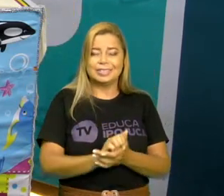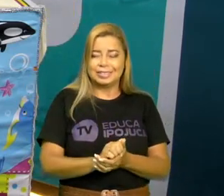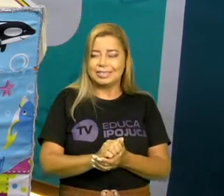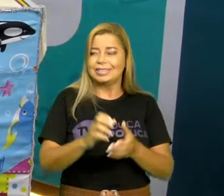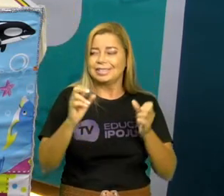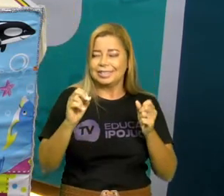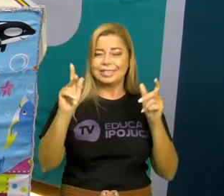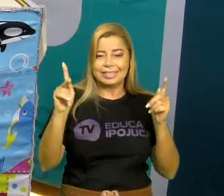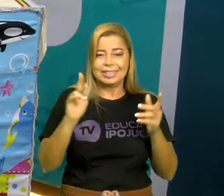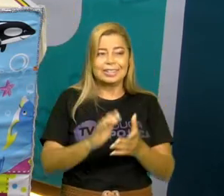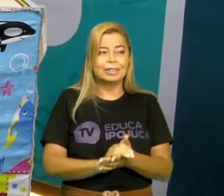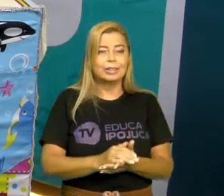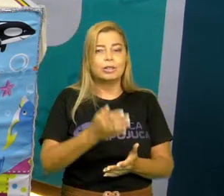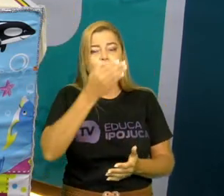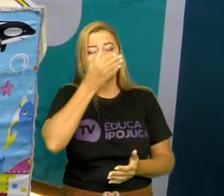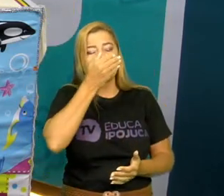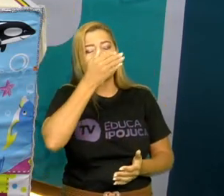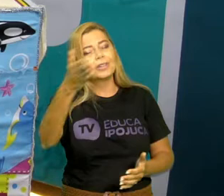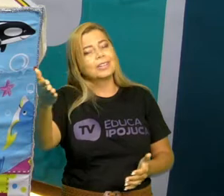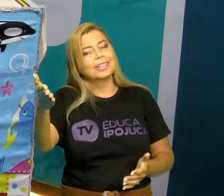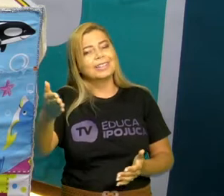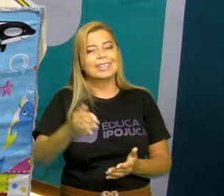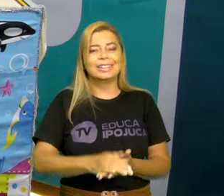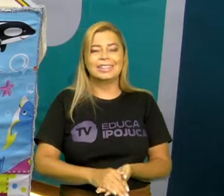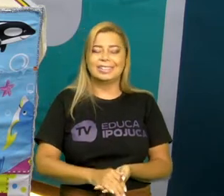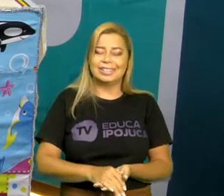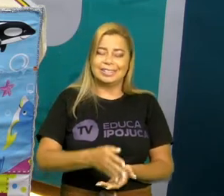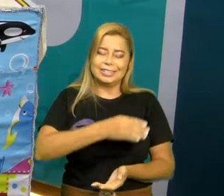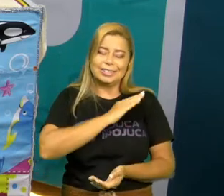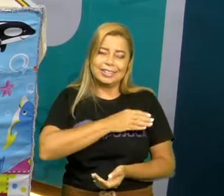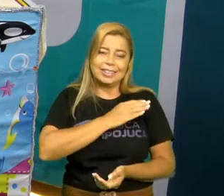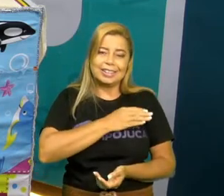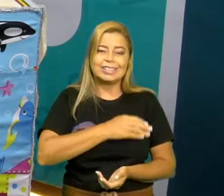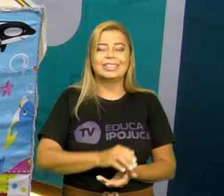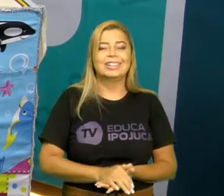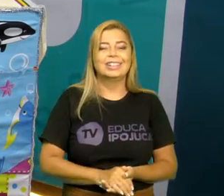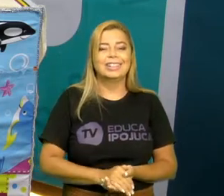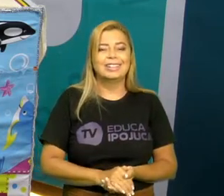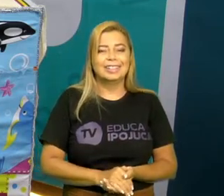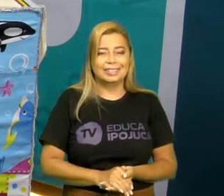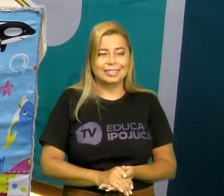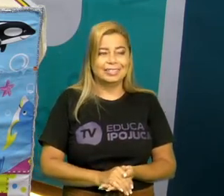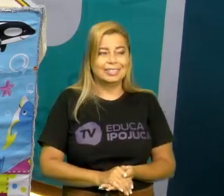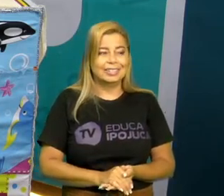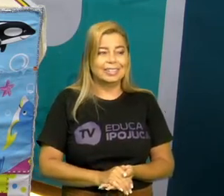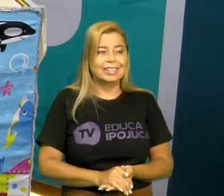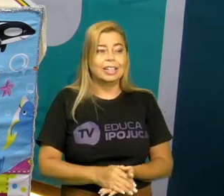46.2. Isso mesmo. Então, ó, um beijo no coração de todos vocês, tá, criançada? Com